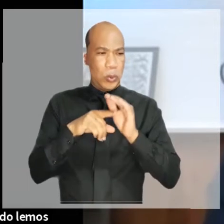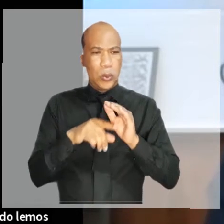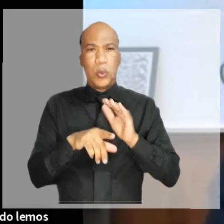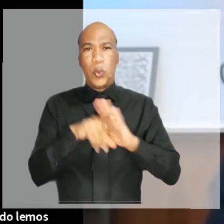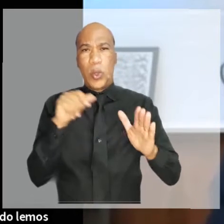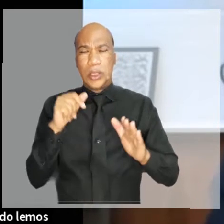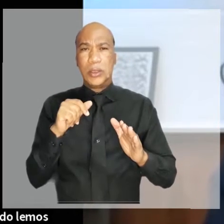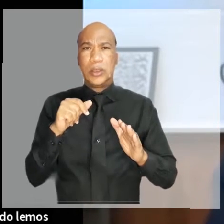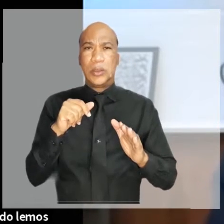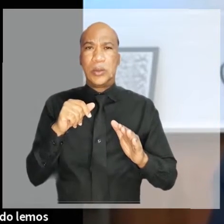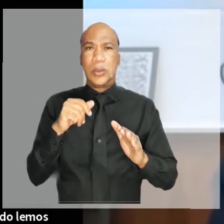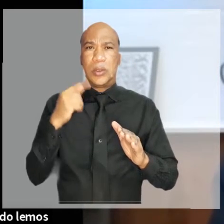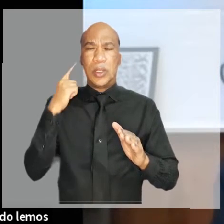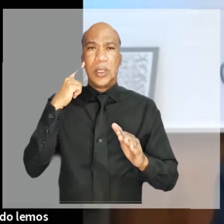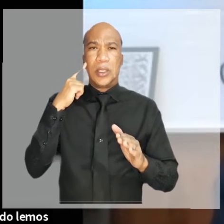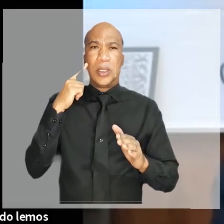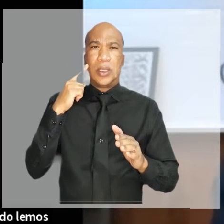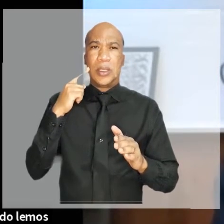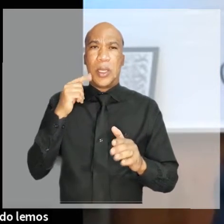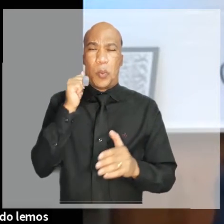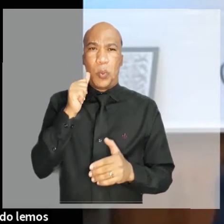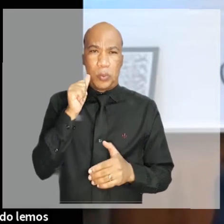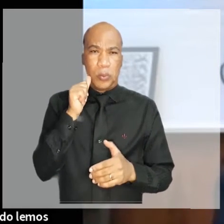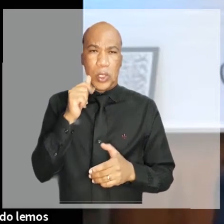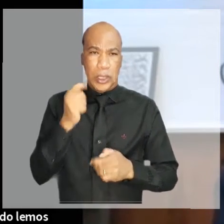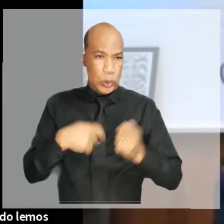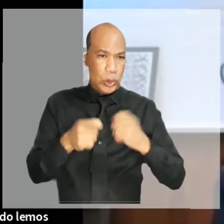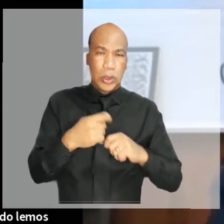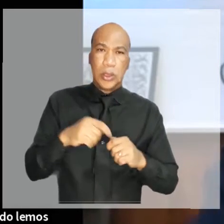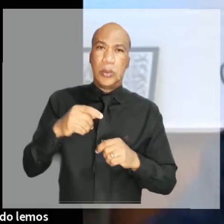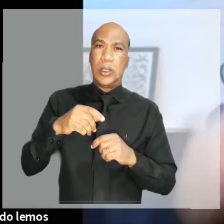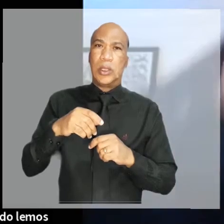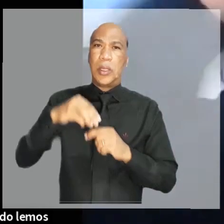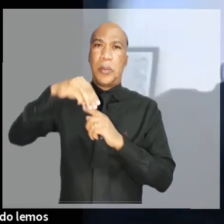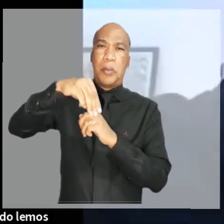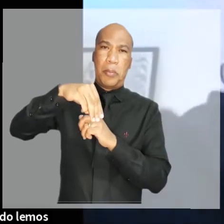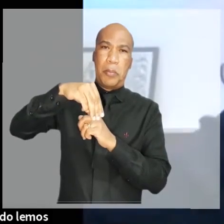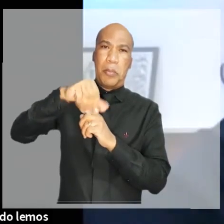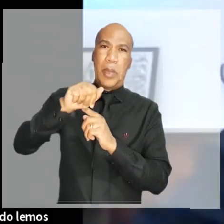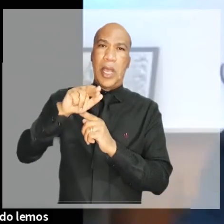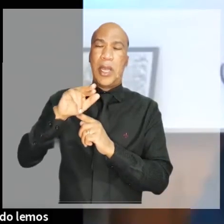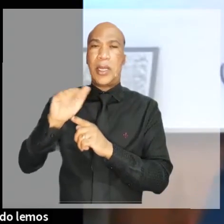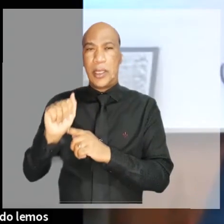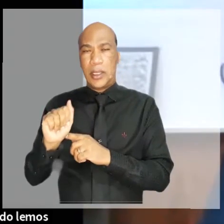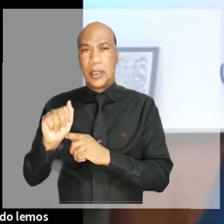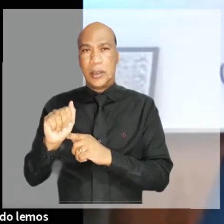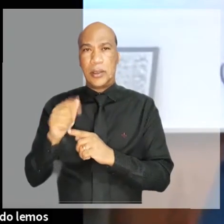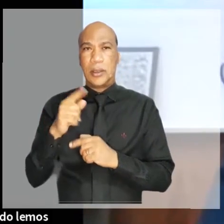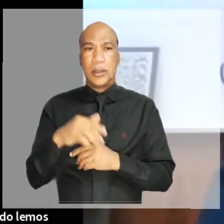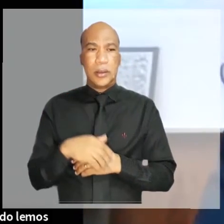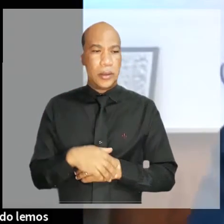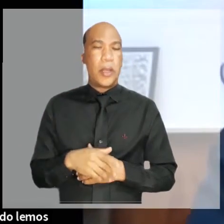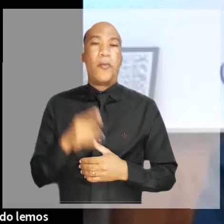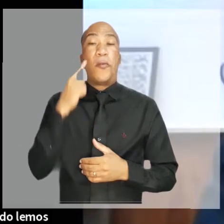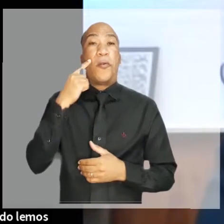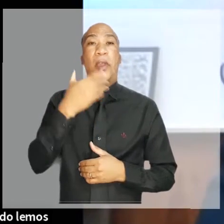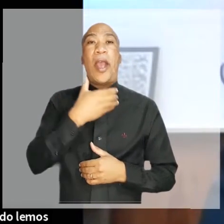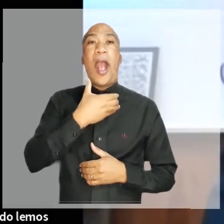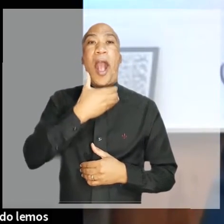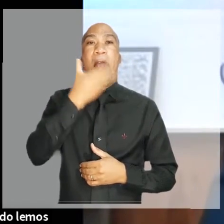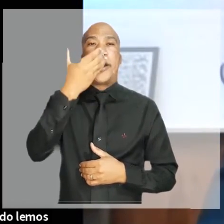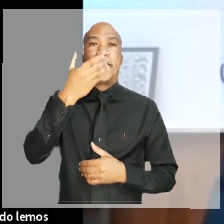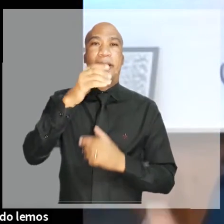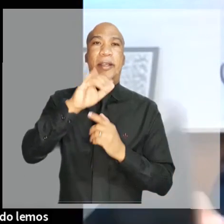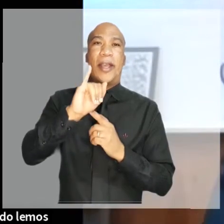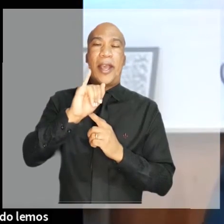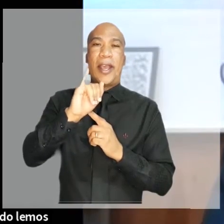GPS. GPS foi 100% desenvolvido pelo poder público, que criou uma rede global, universal de